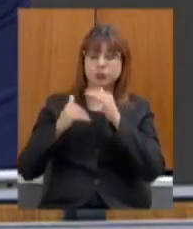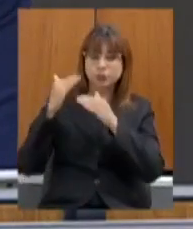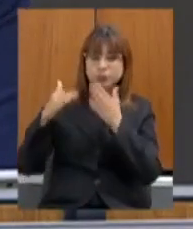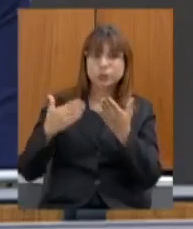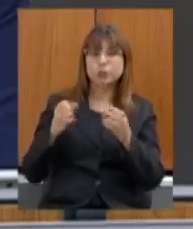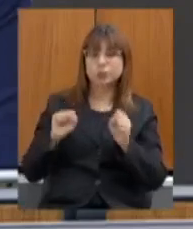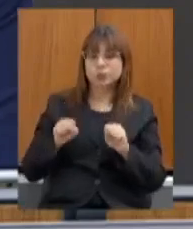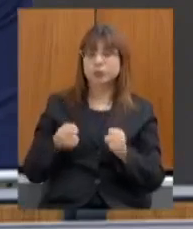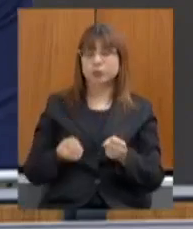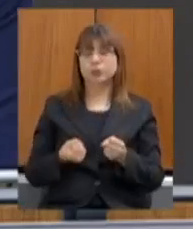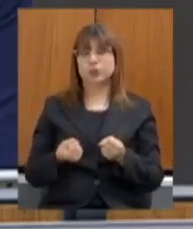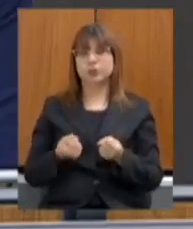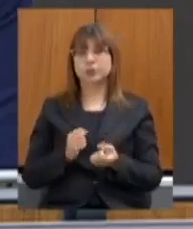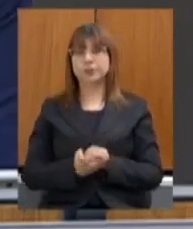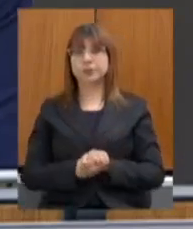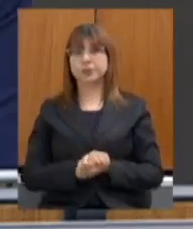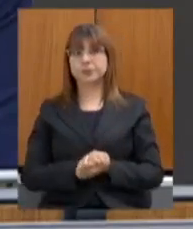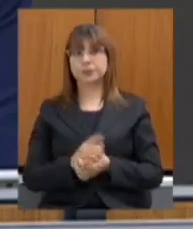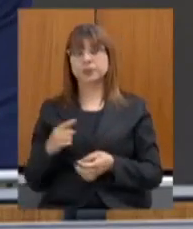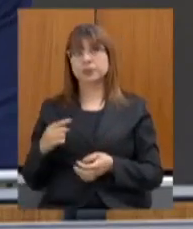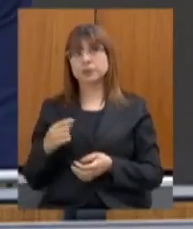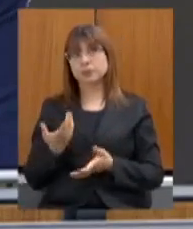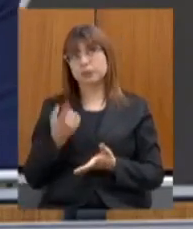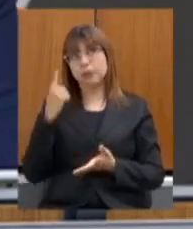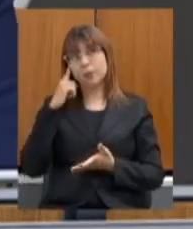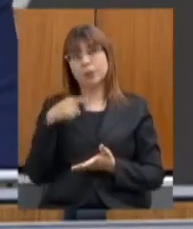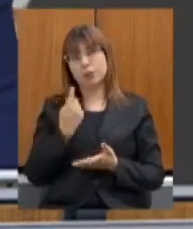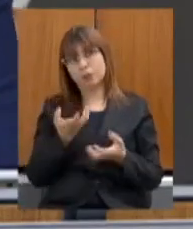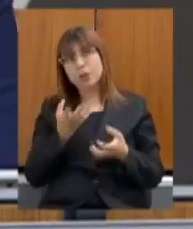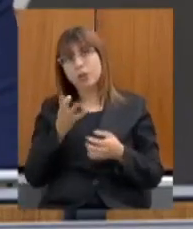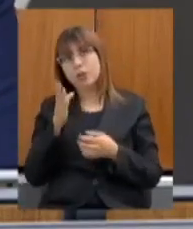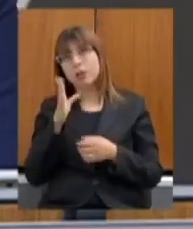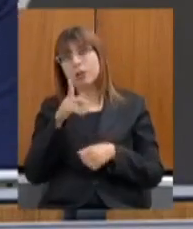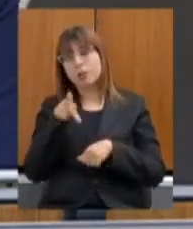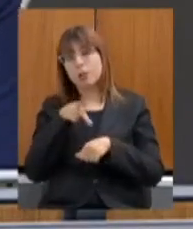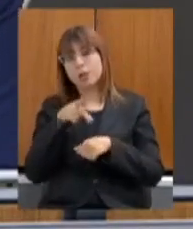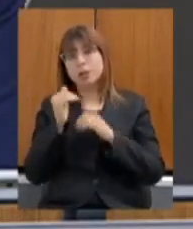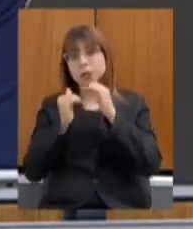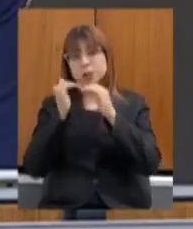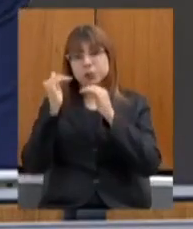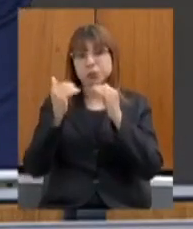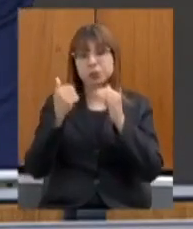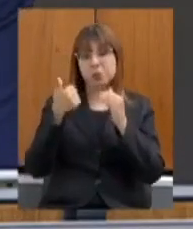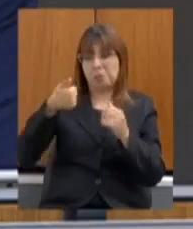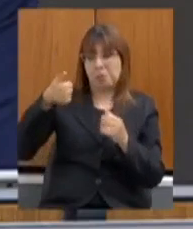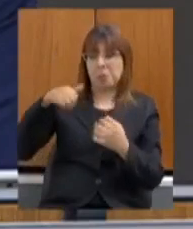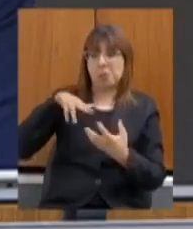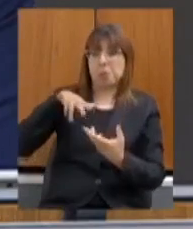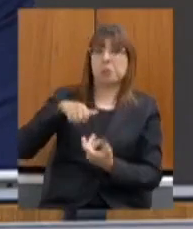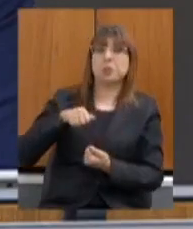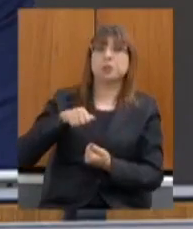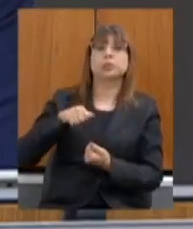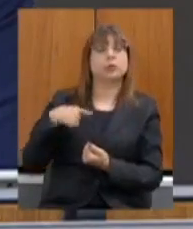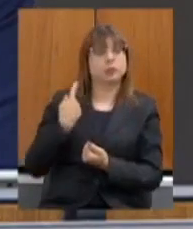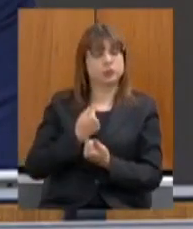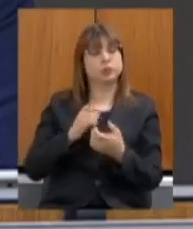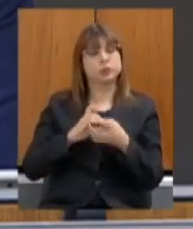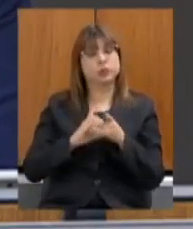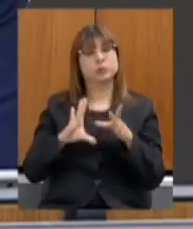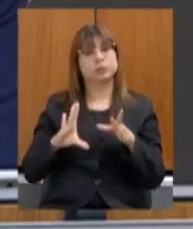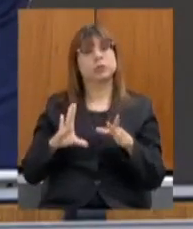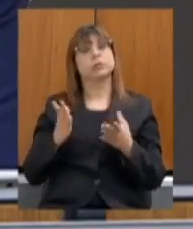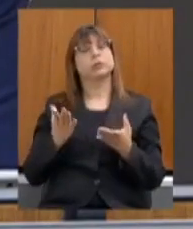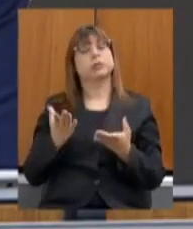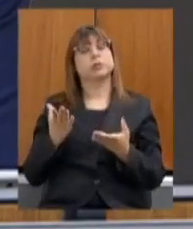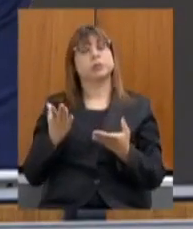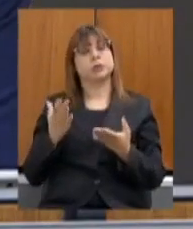fortalecem. E se nós queremos um país desenvolvido, um país de primeiro mundo, é necessário que a gente tenha uma democracia forte,